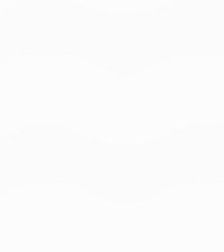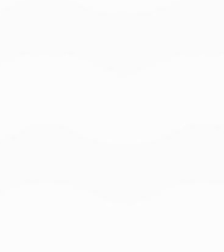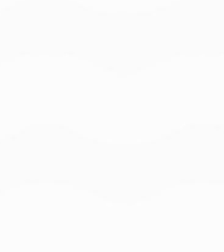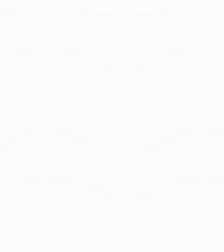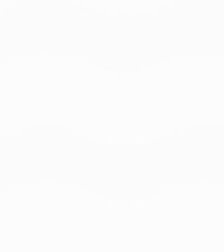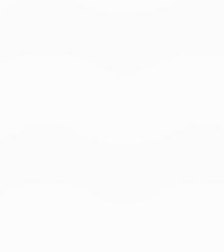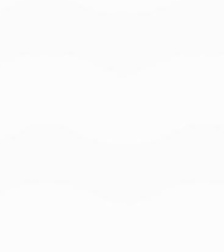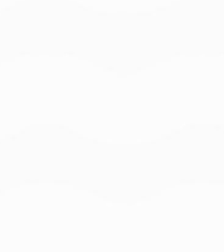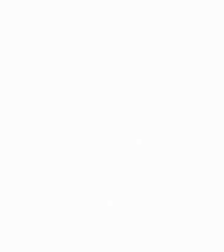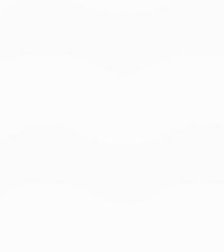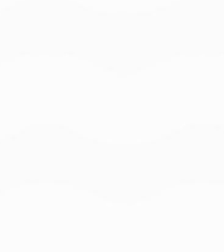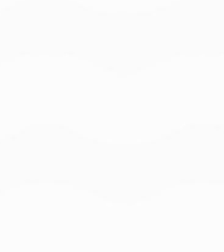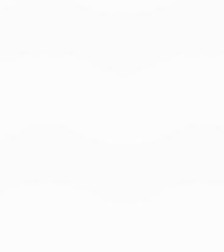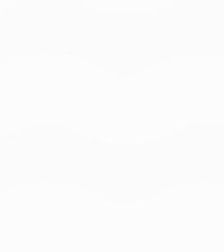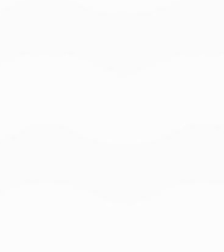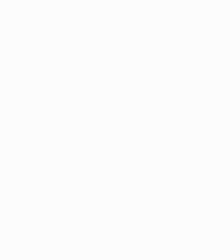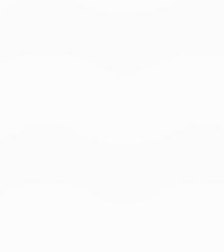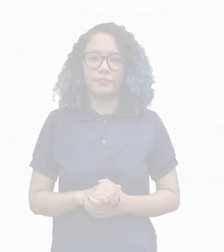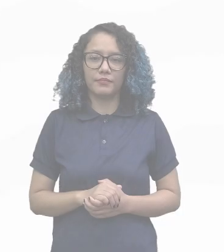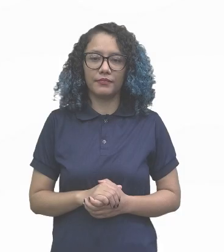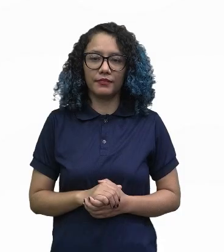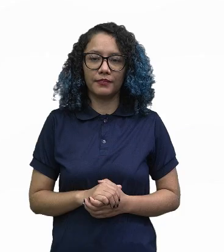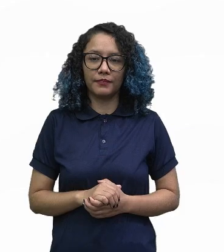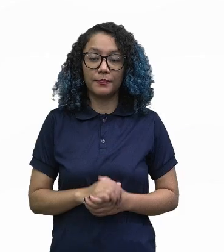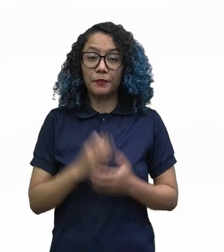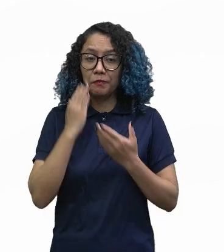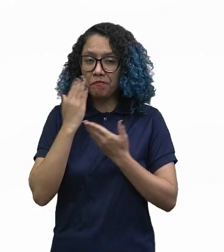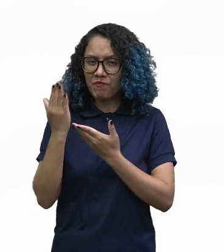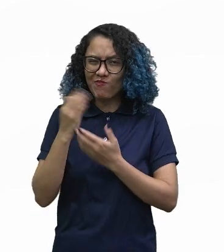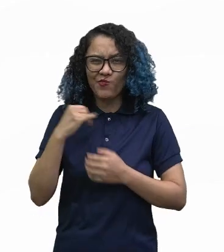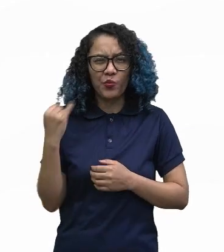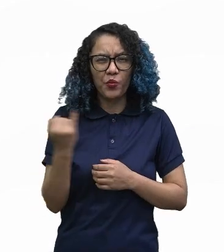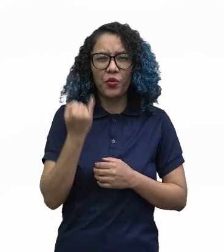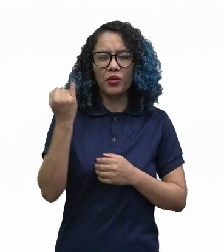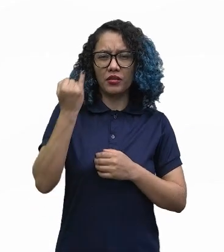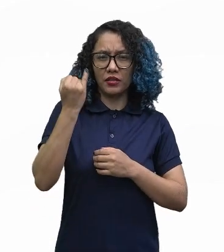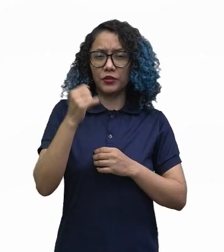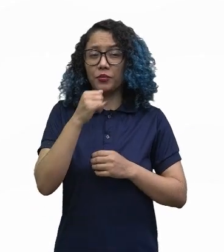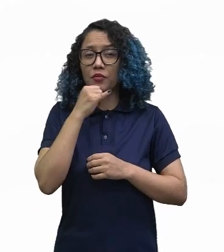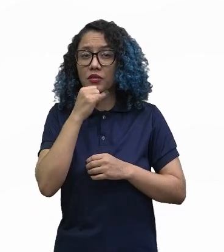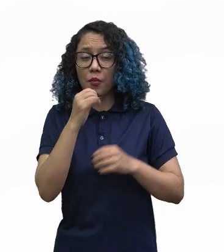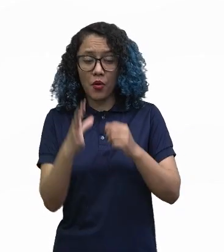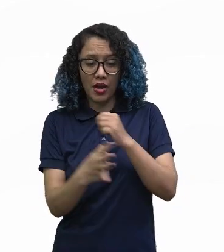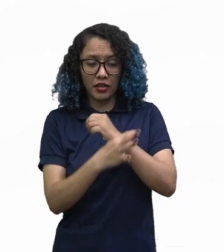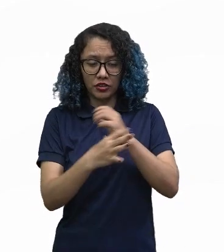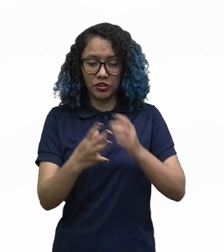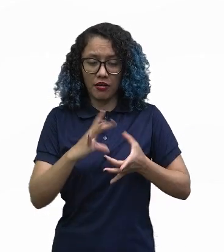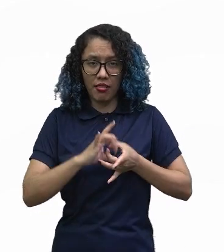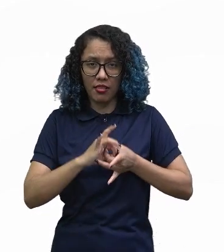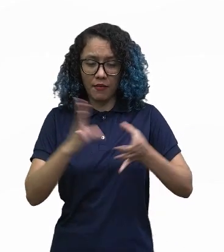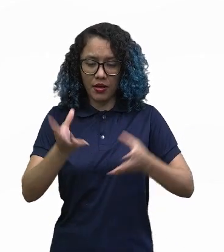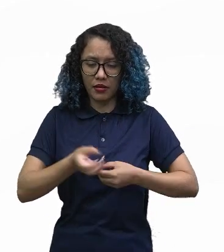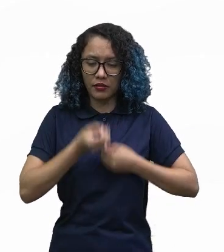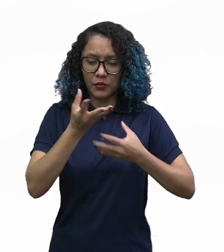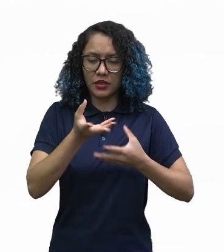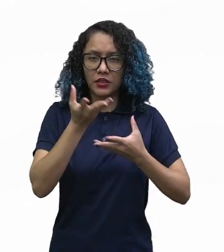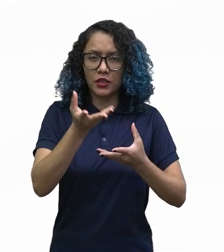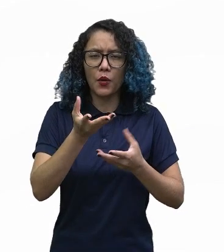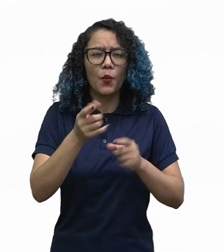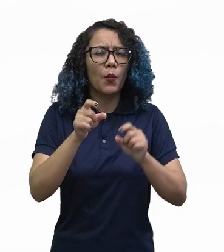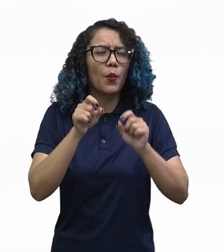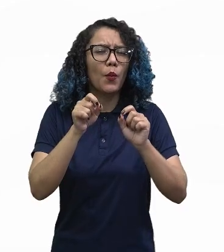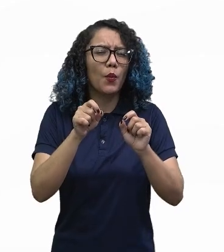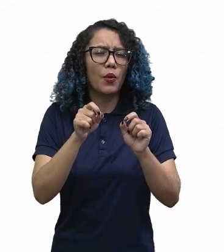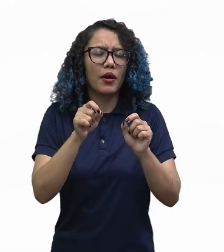a garantia, principalmente da liberdade de expressão, ela não lhe dá o